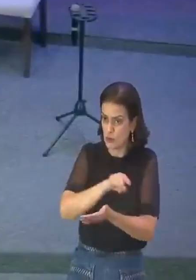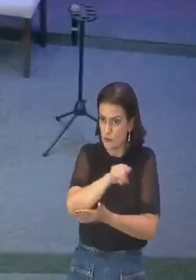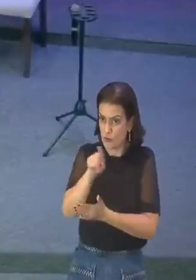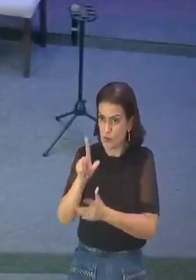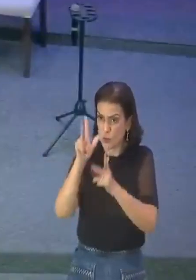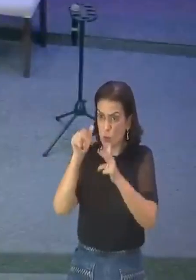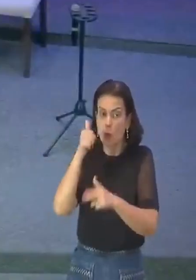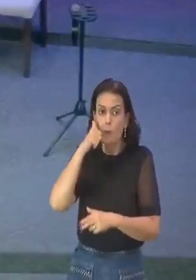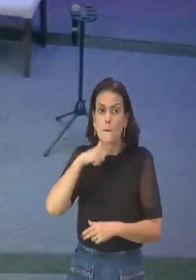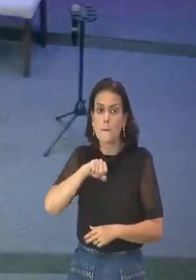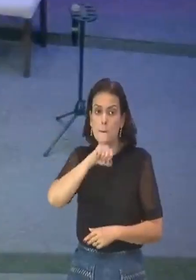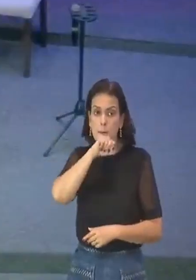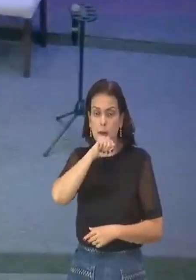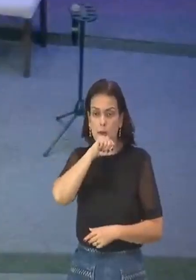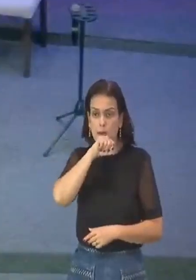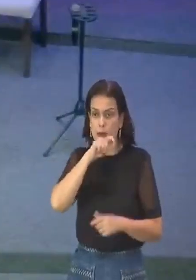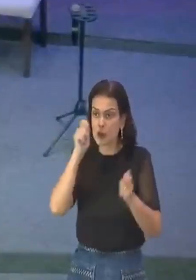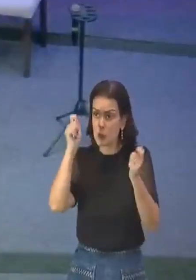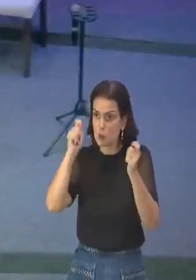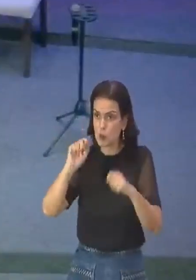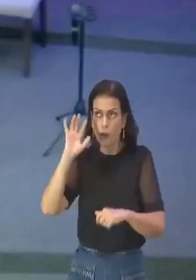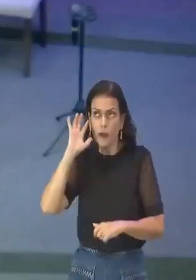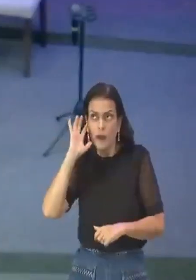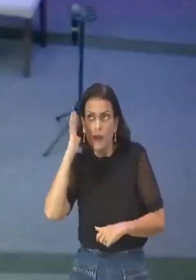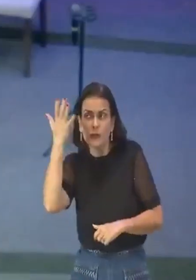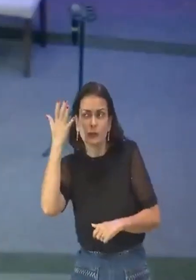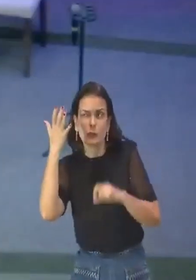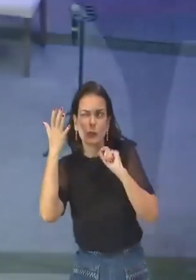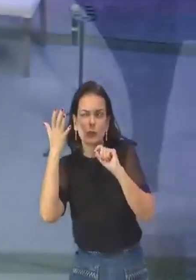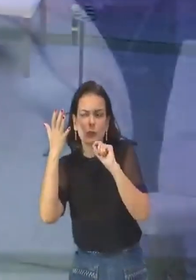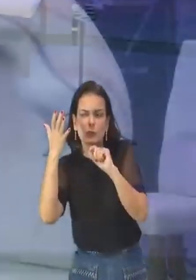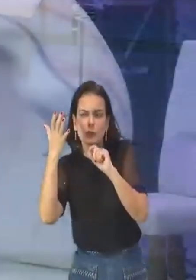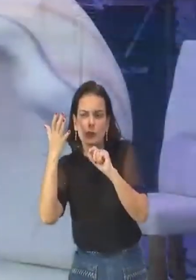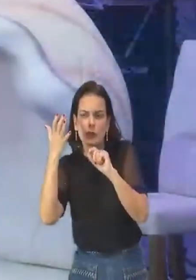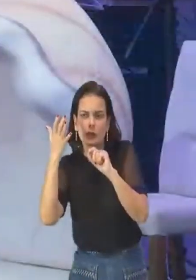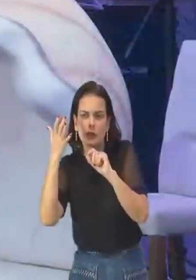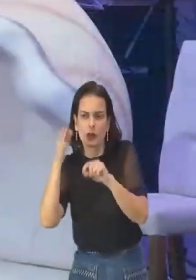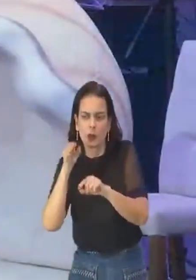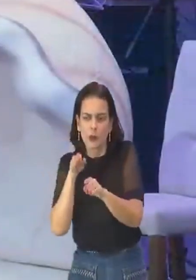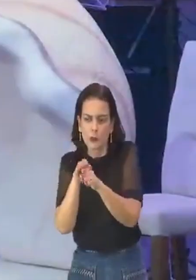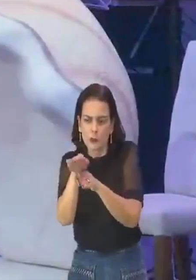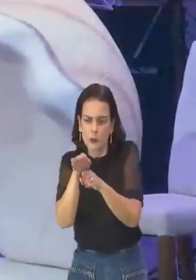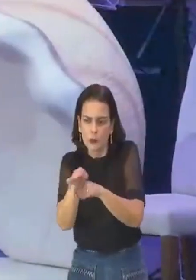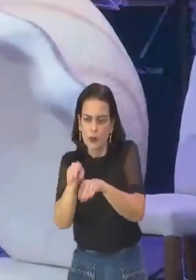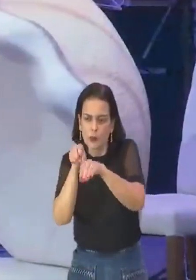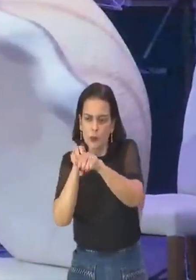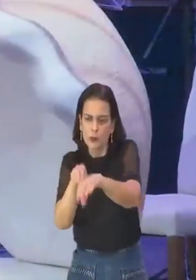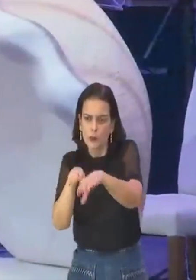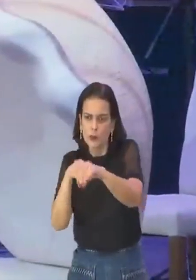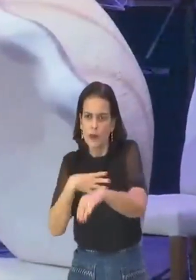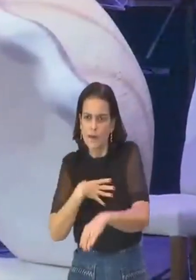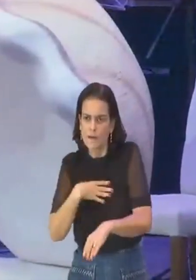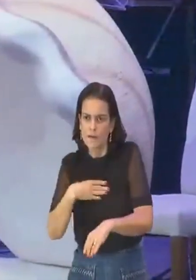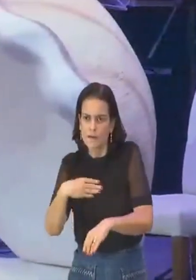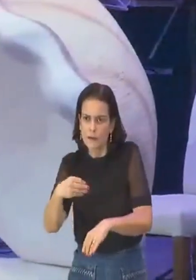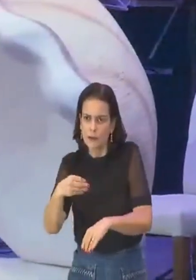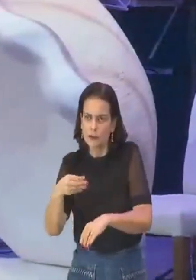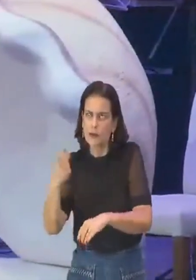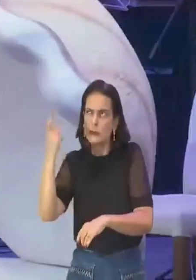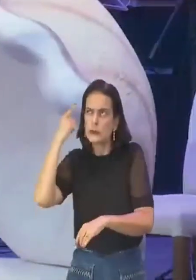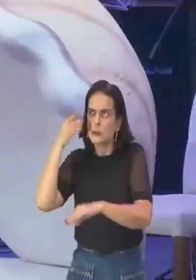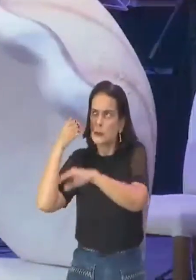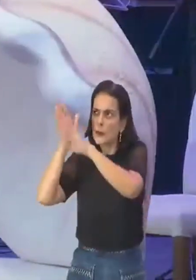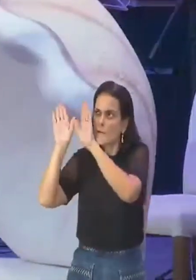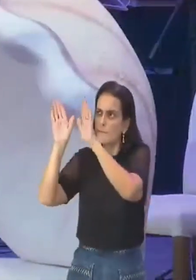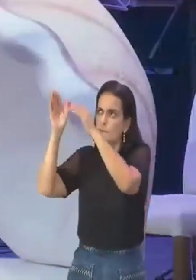como mãe, possa decidir gerar pérolas para o reino